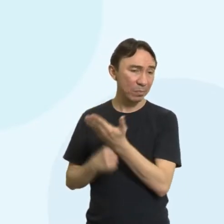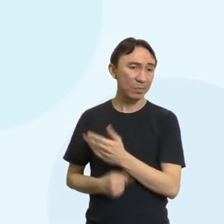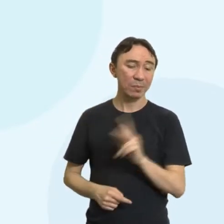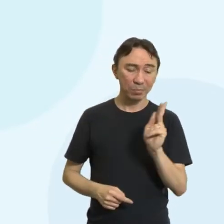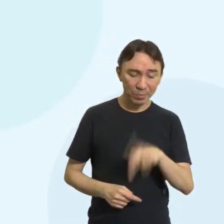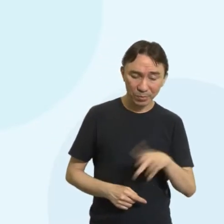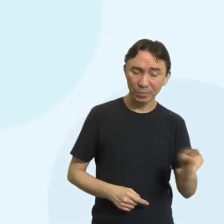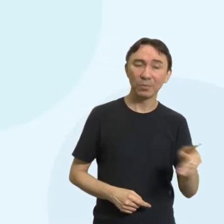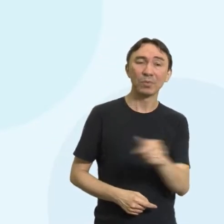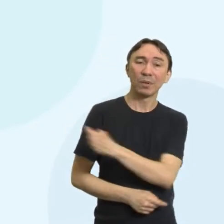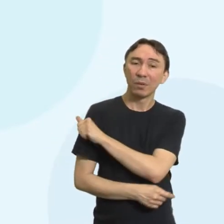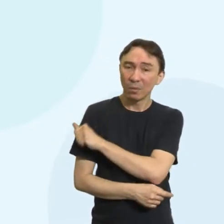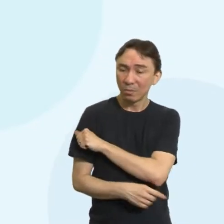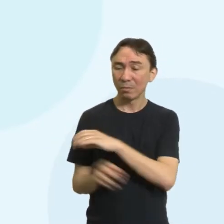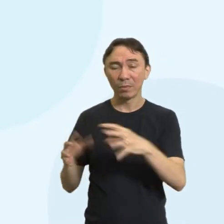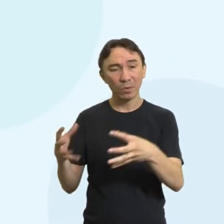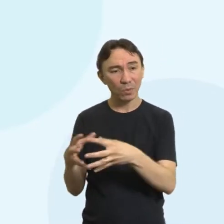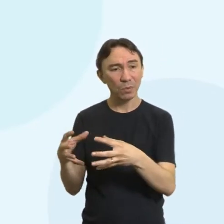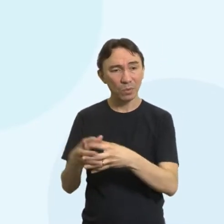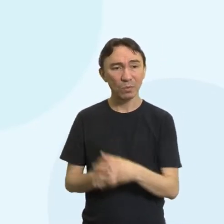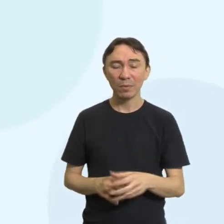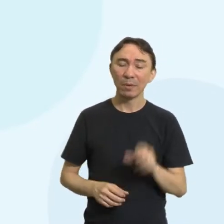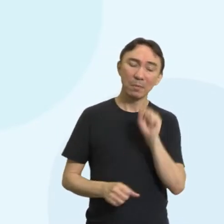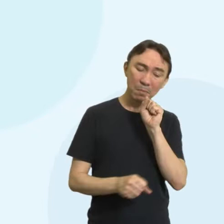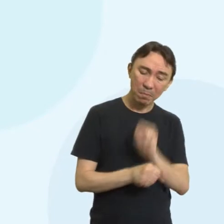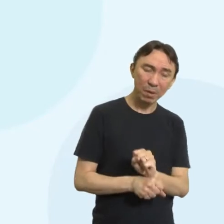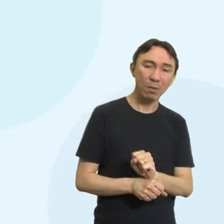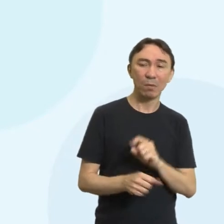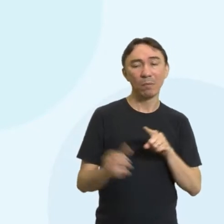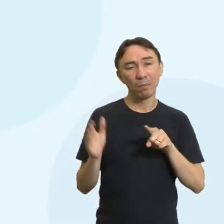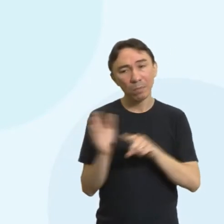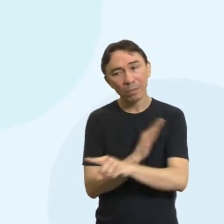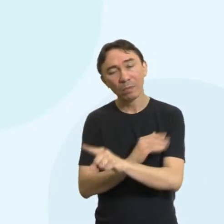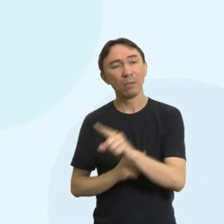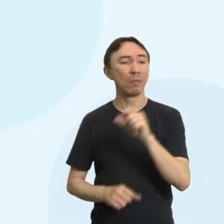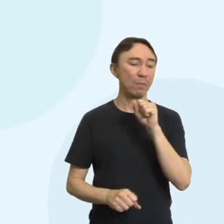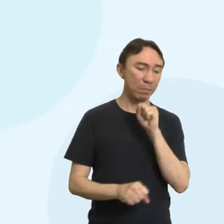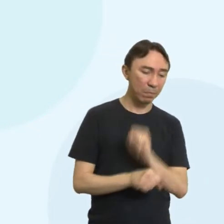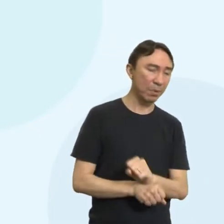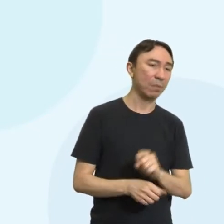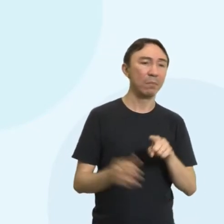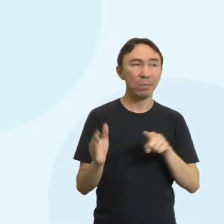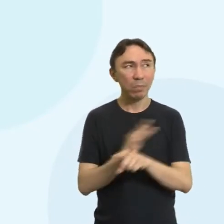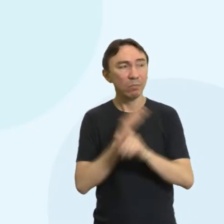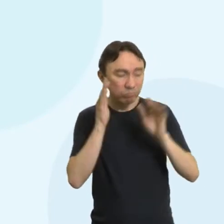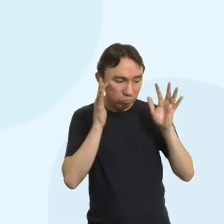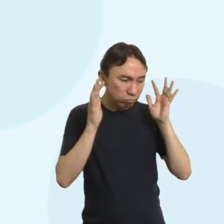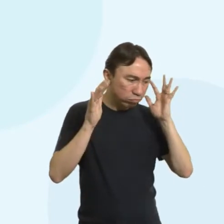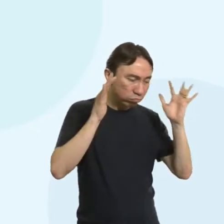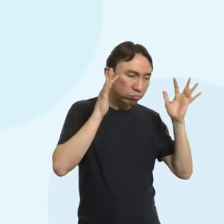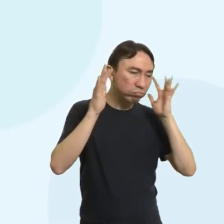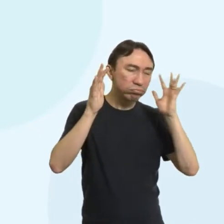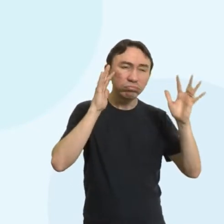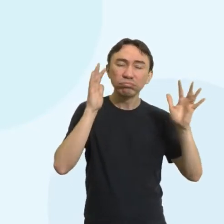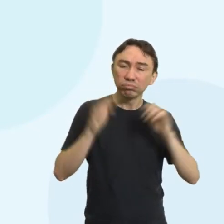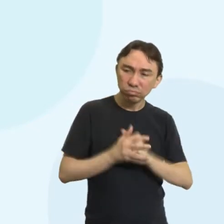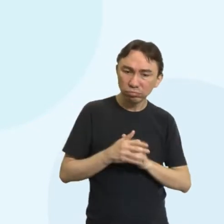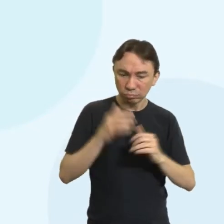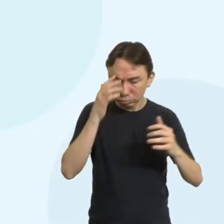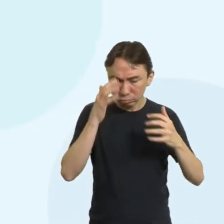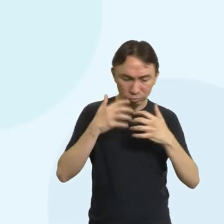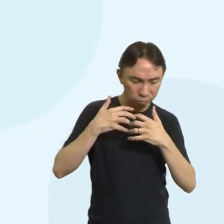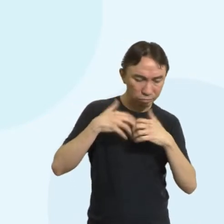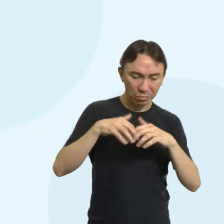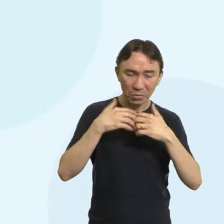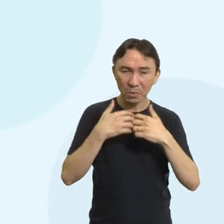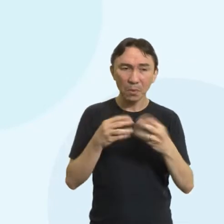estudantes, realizando essas pausas e perguntas que vão suscitar as inferências e demonstrar aí o processo, como se realiza